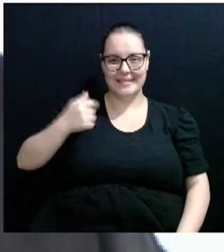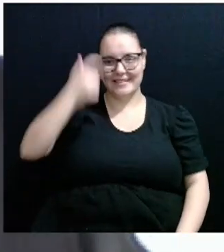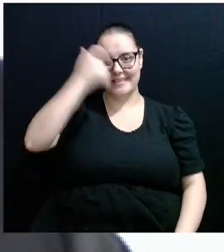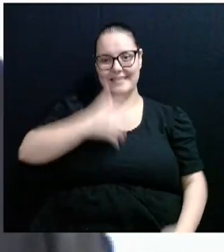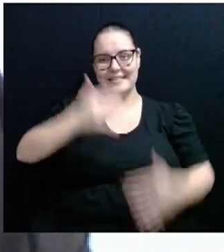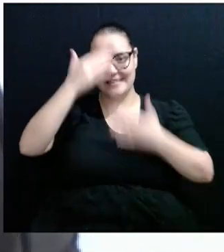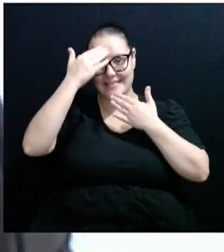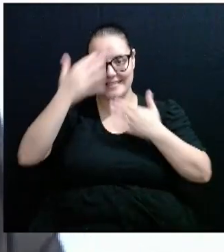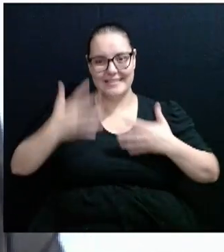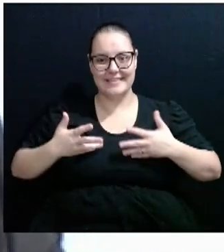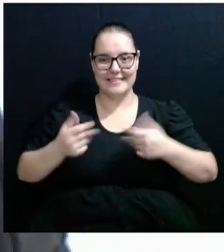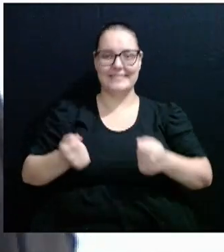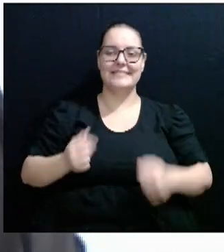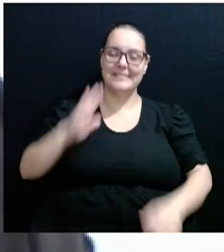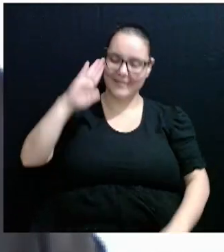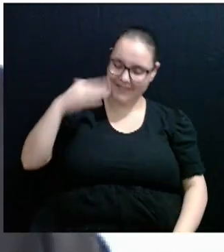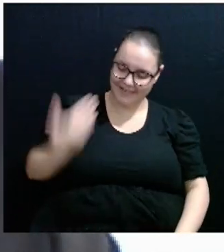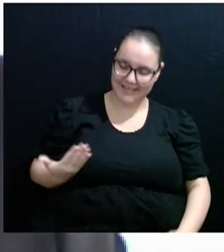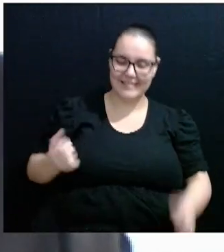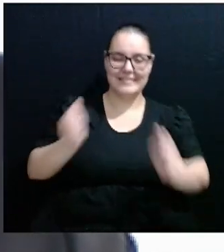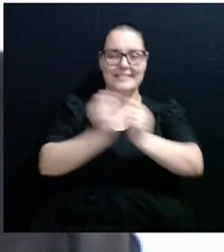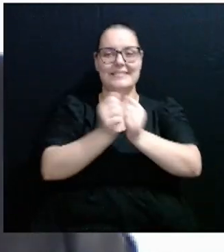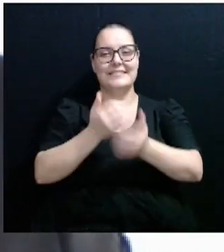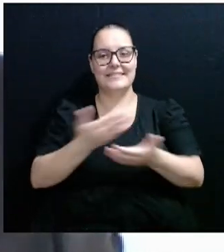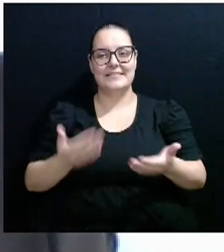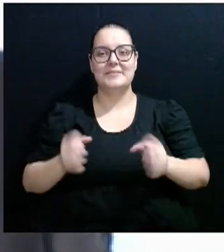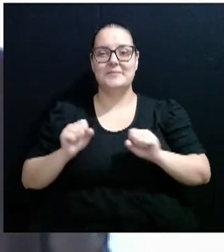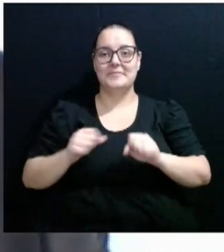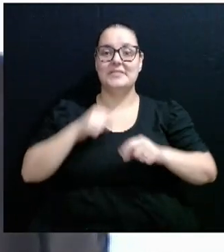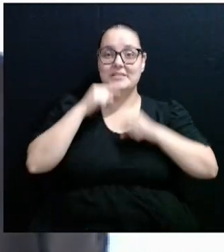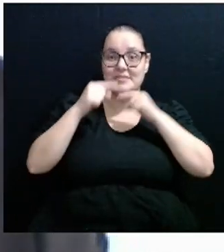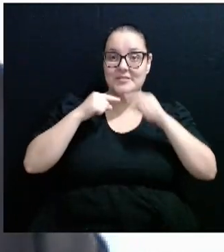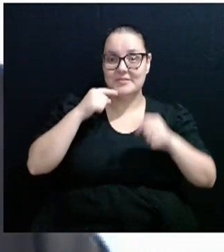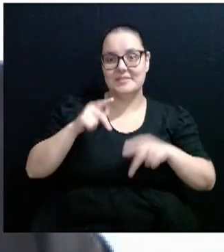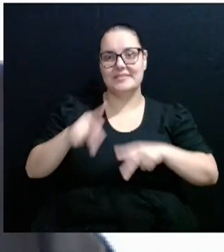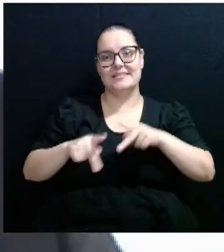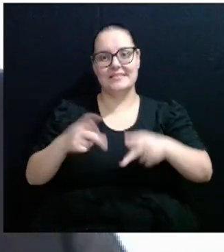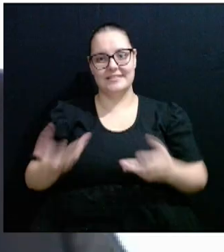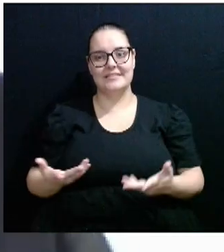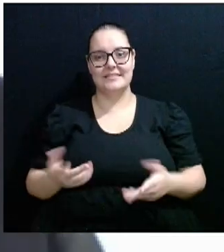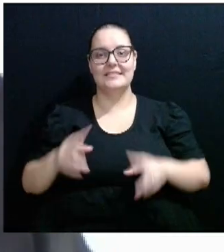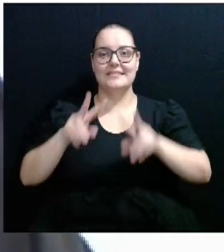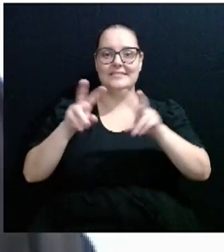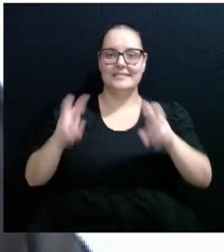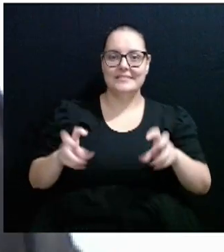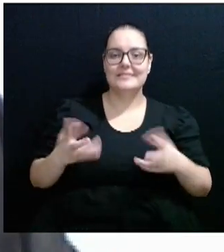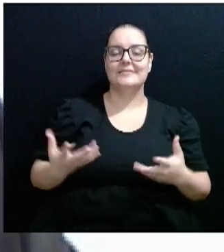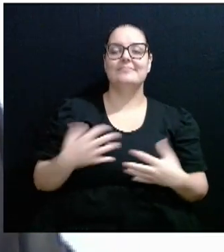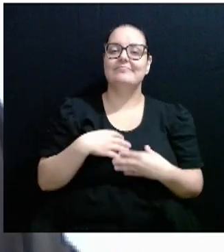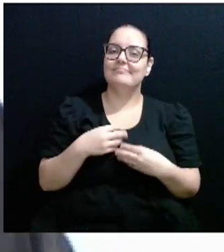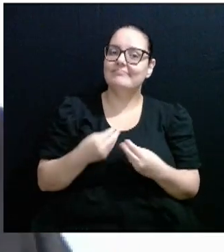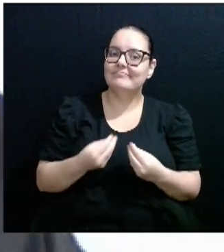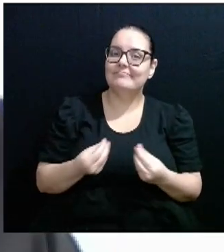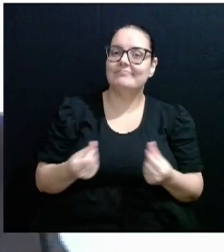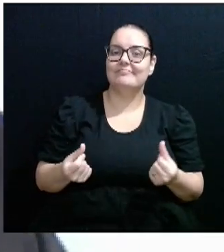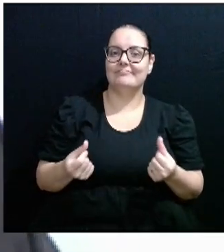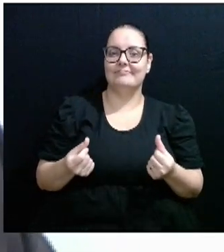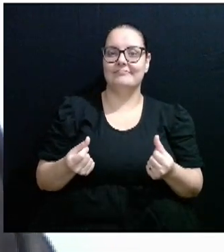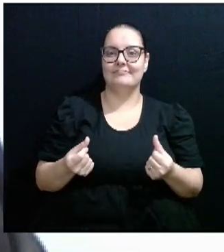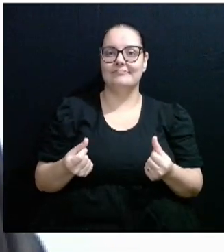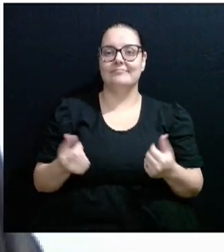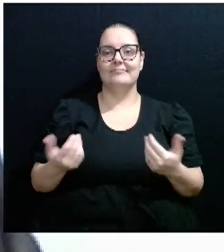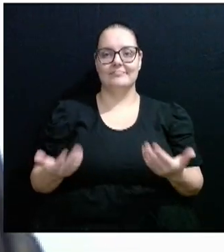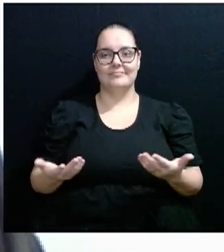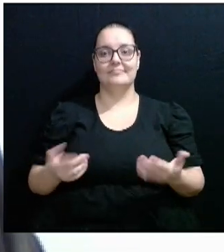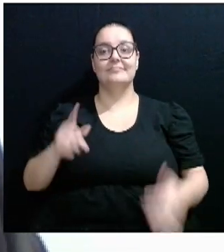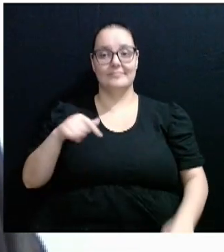muito lisonjeado de estar aqui, poder tirar as dúvidas da população nesse tema tão sensível que é o nosso